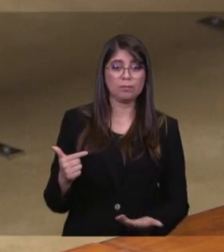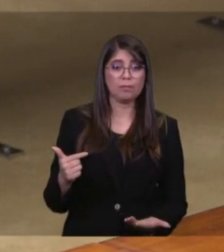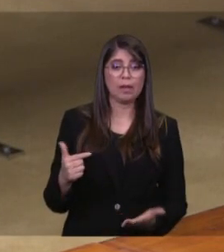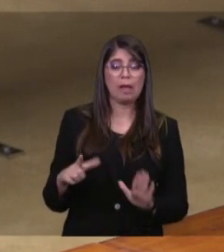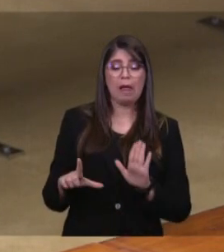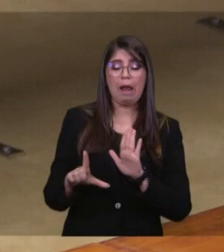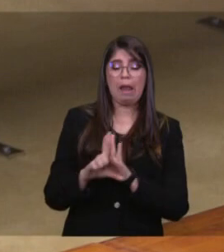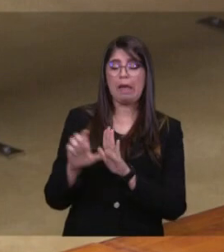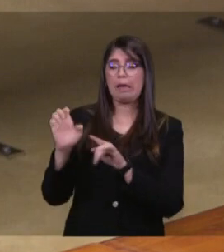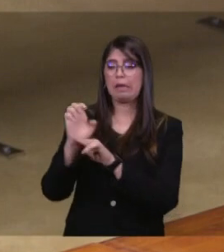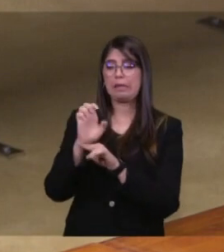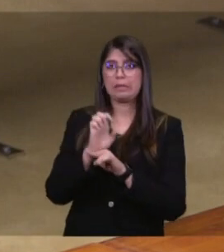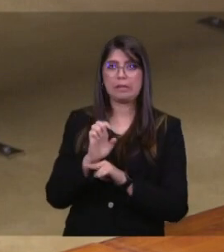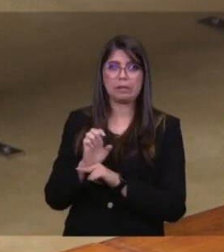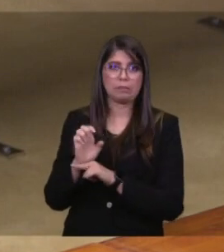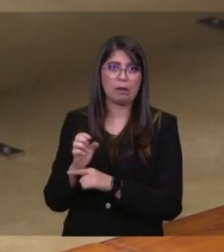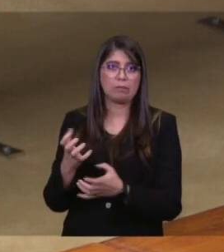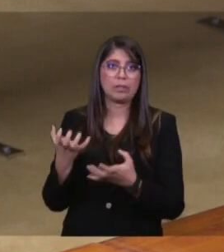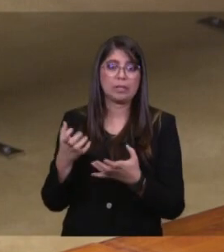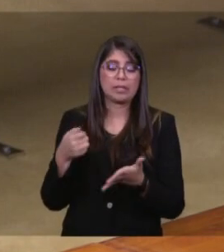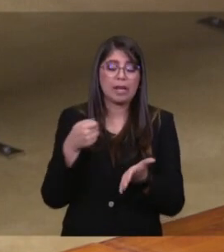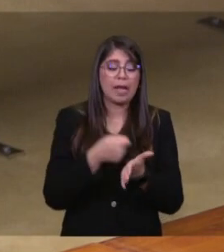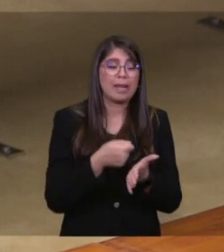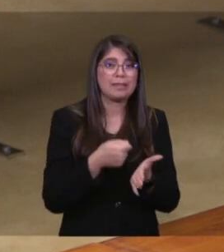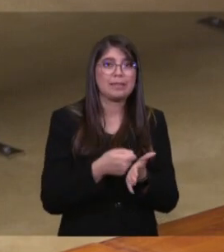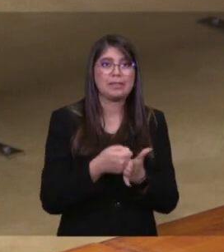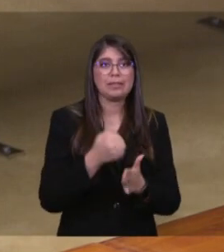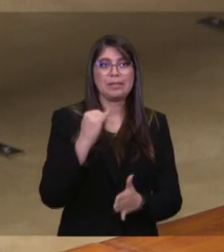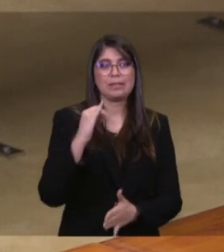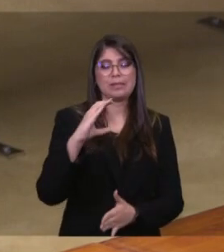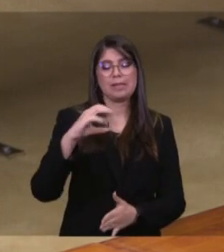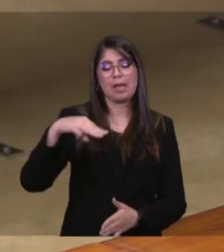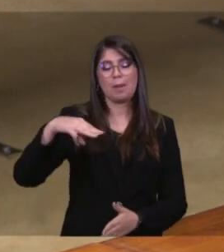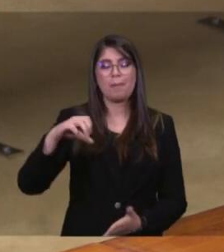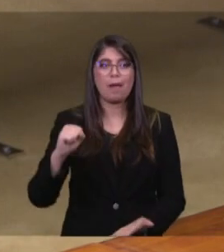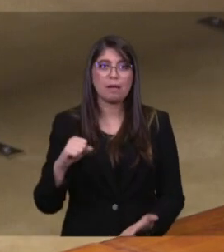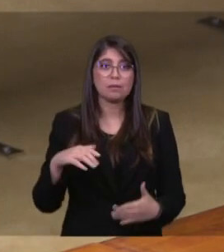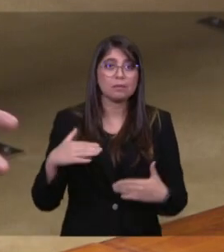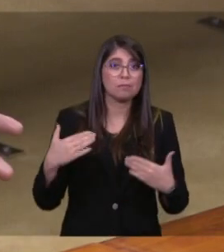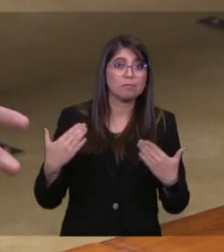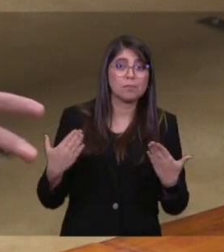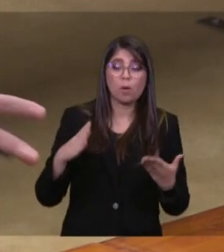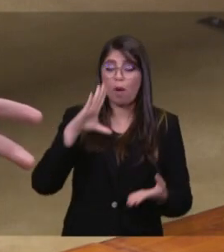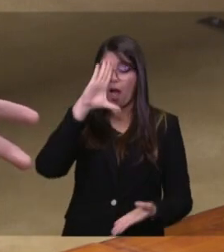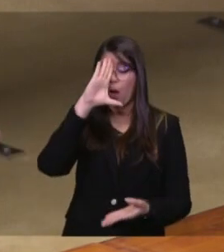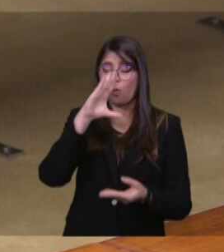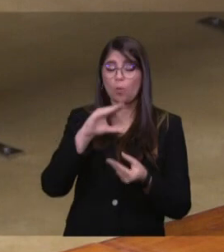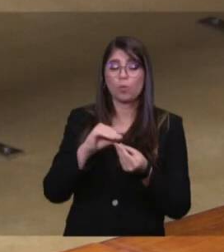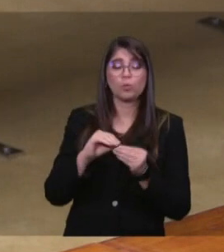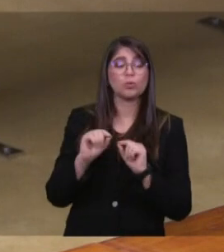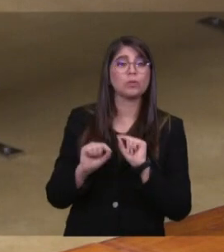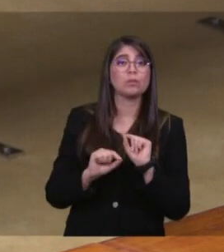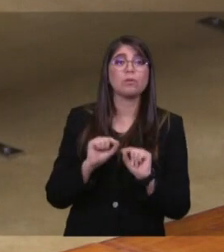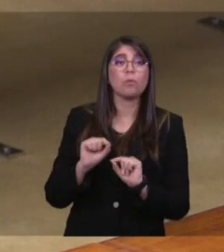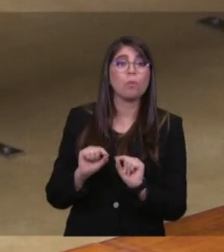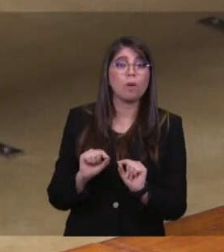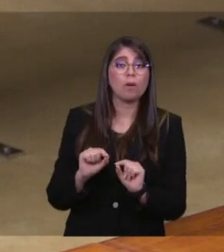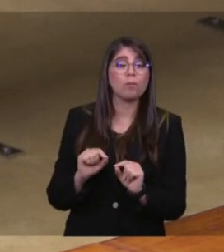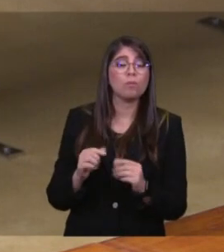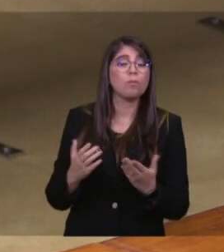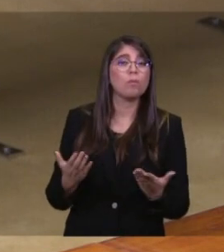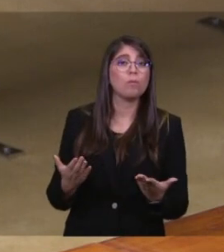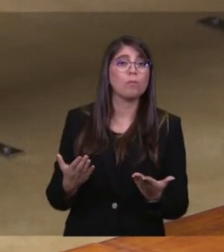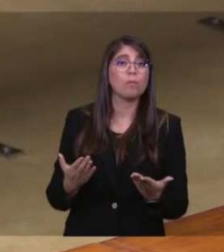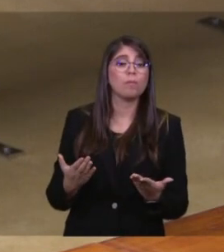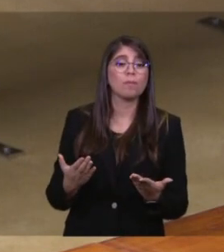leis estaduais que pretendiam exigir o ICMS. Logo, a única conclusão que se podemos alcançar é da